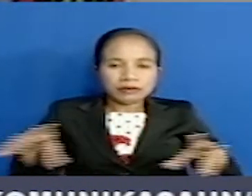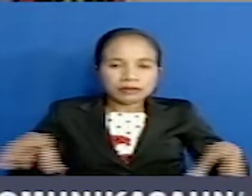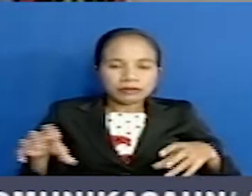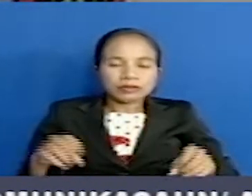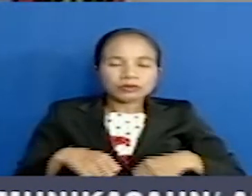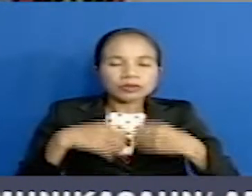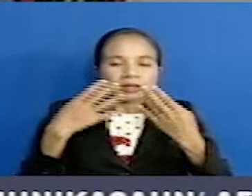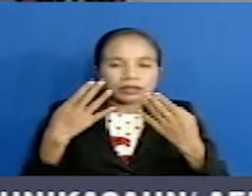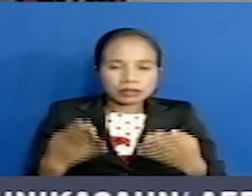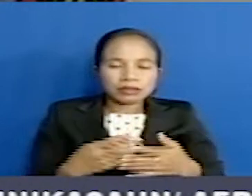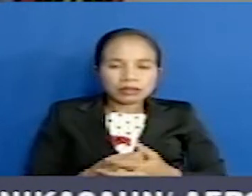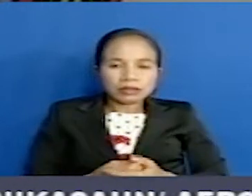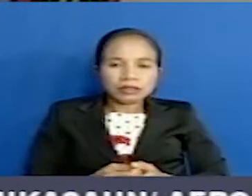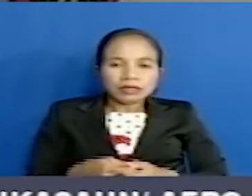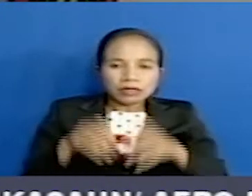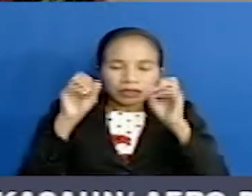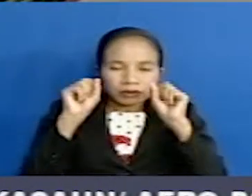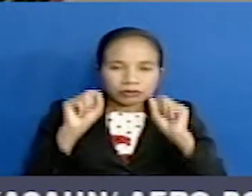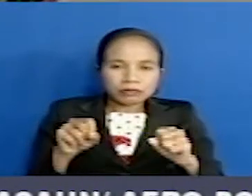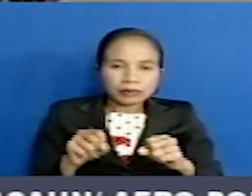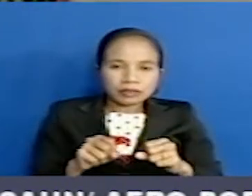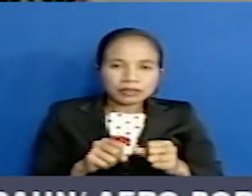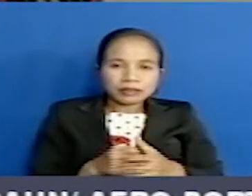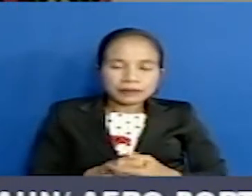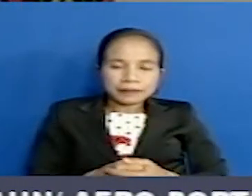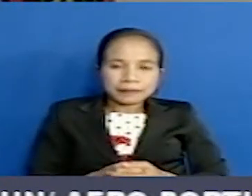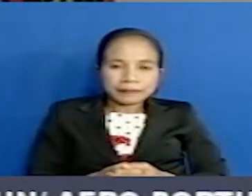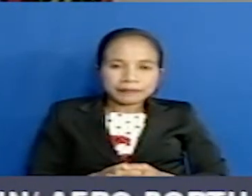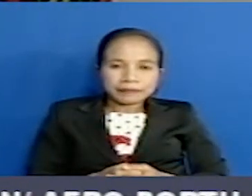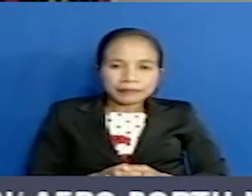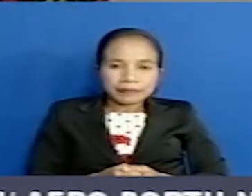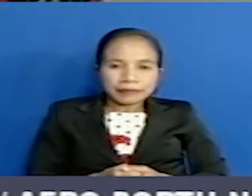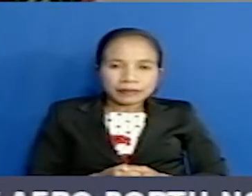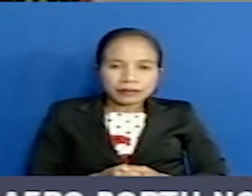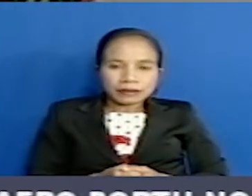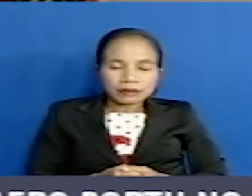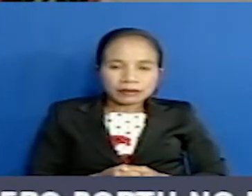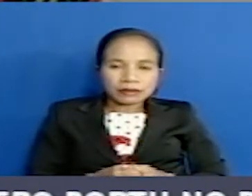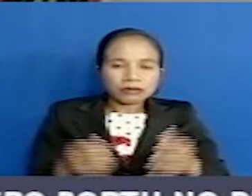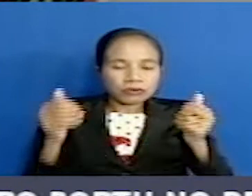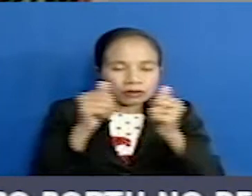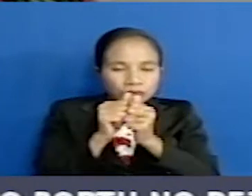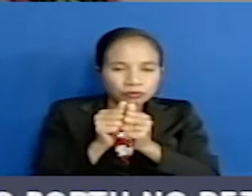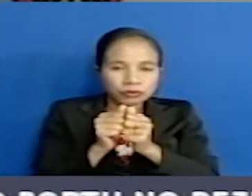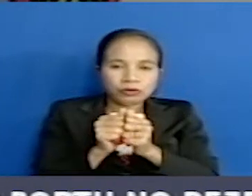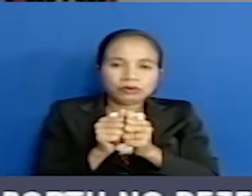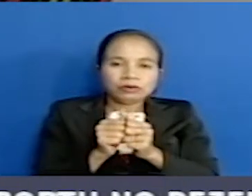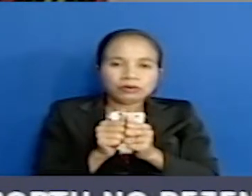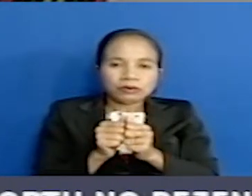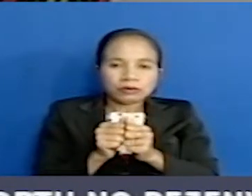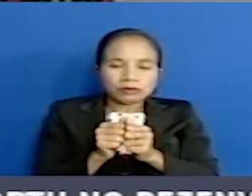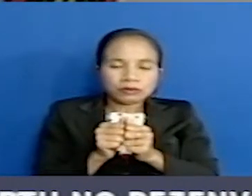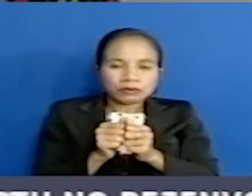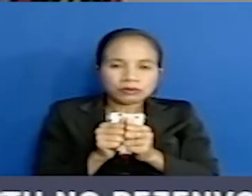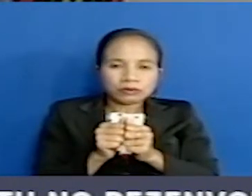poensa, a tu bele voluntão, juventude Sira Selo, atubele ha muto ko ita potri integra iya